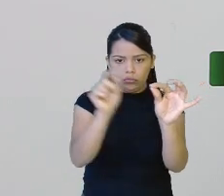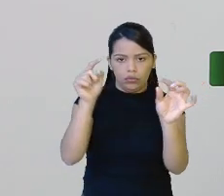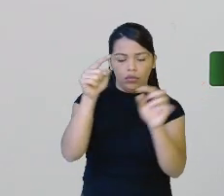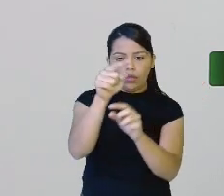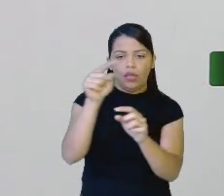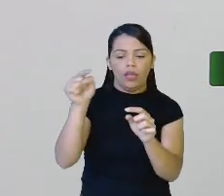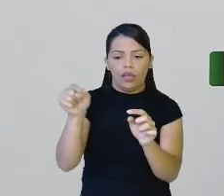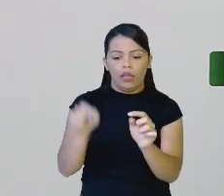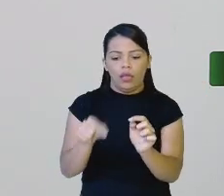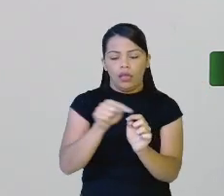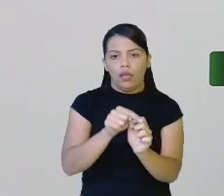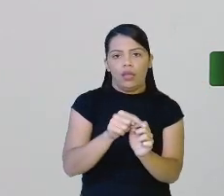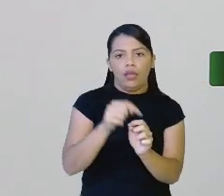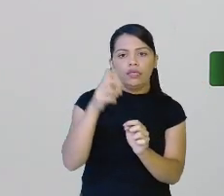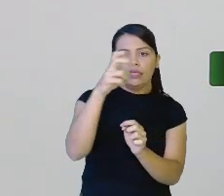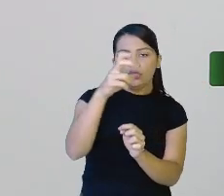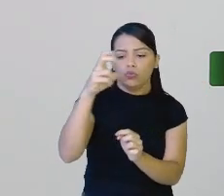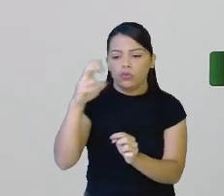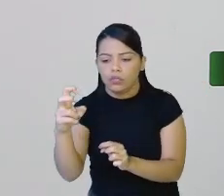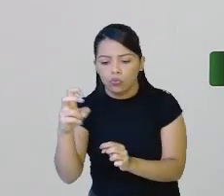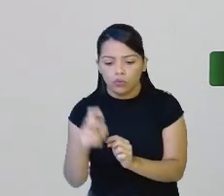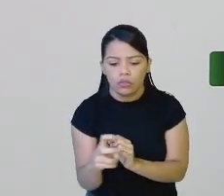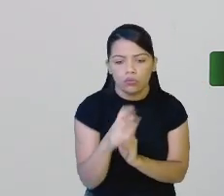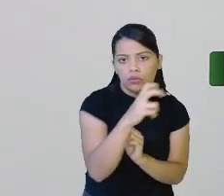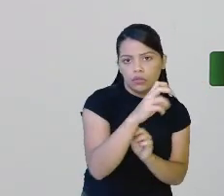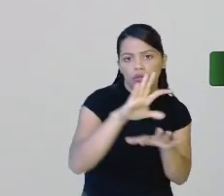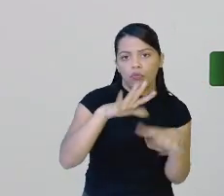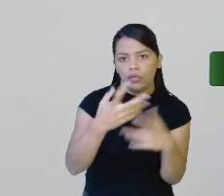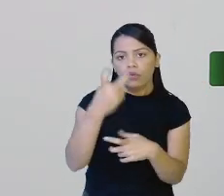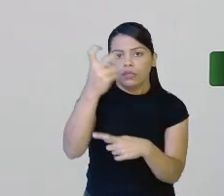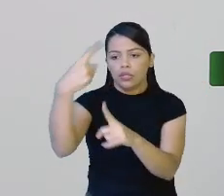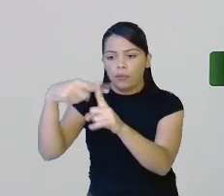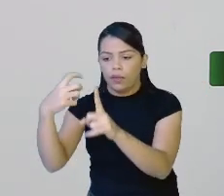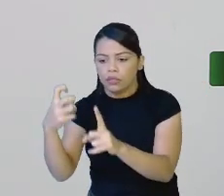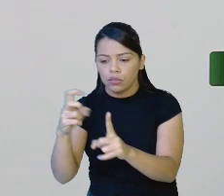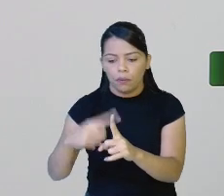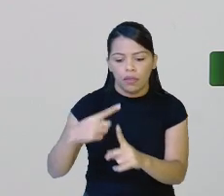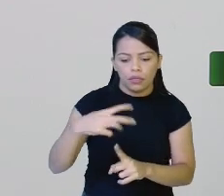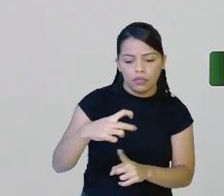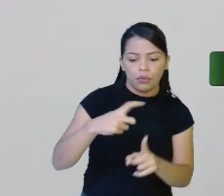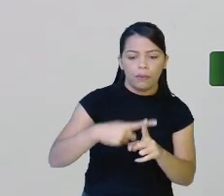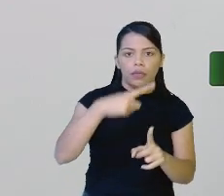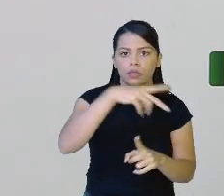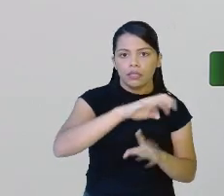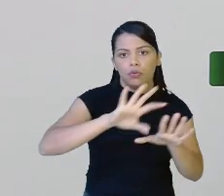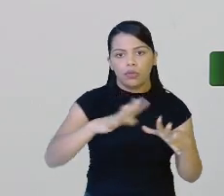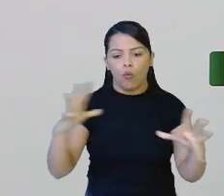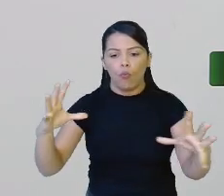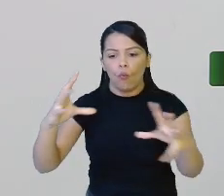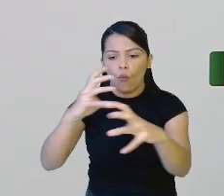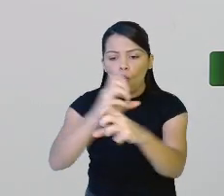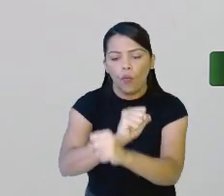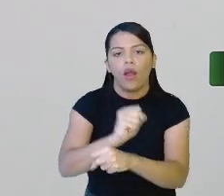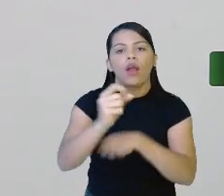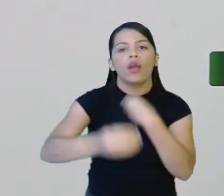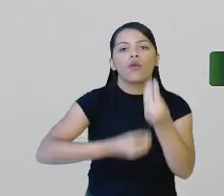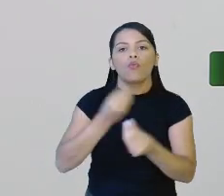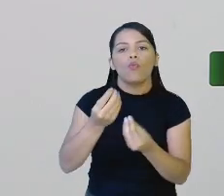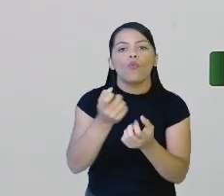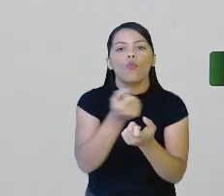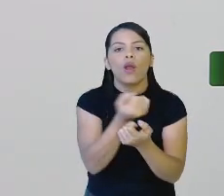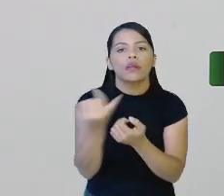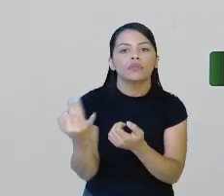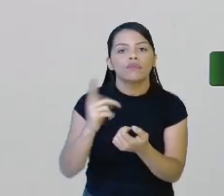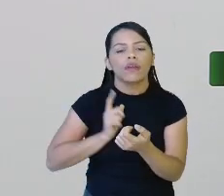5 centímetros, será 5 mais 5 mais 5 mais 5. Neste caso, o meu quadrado vai ter